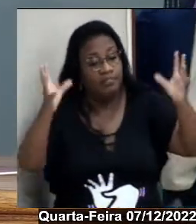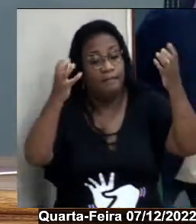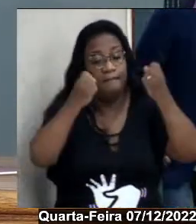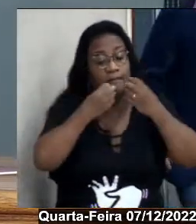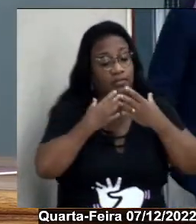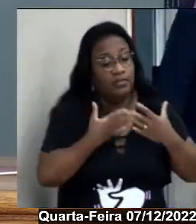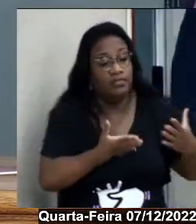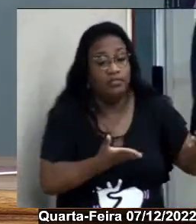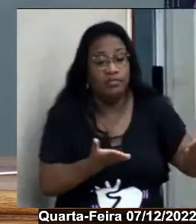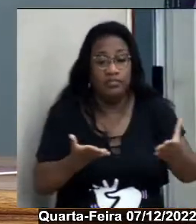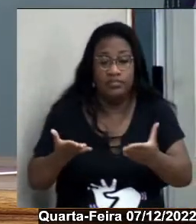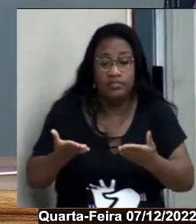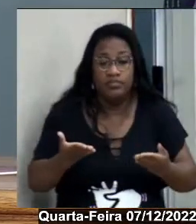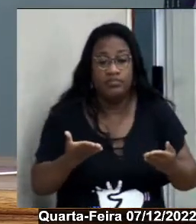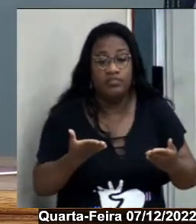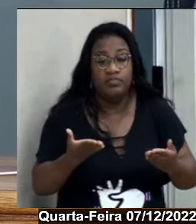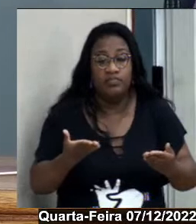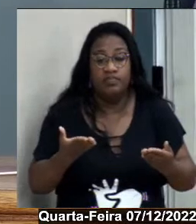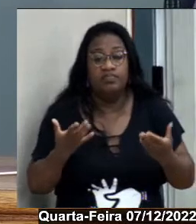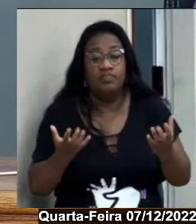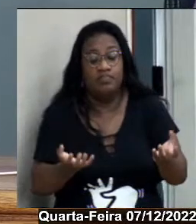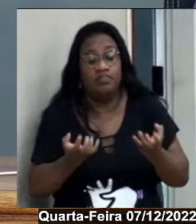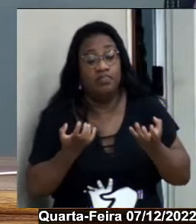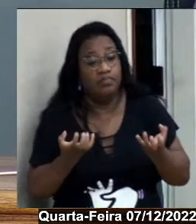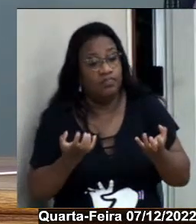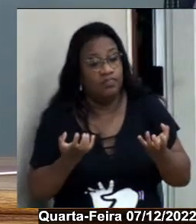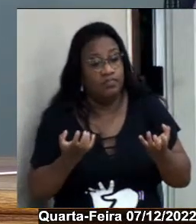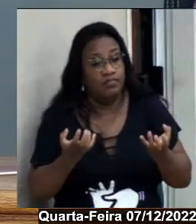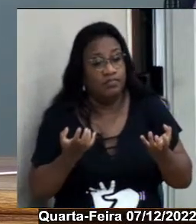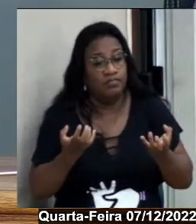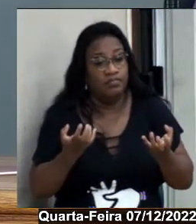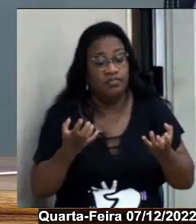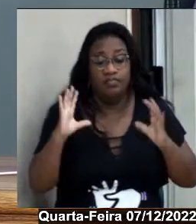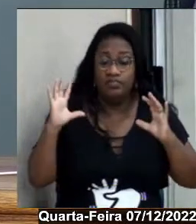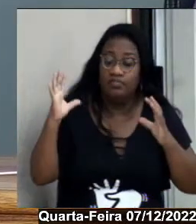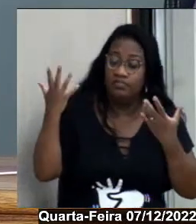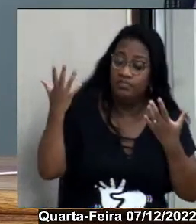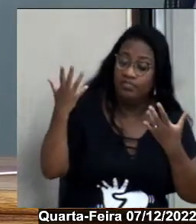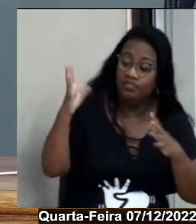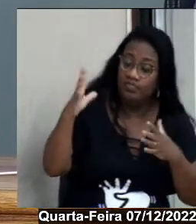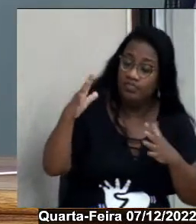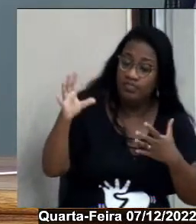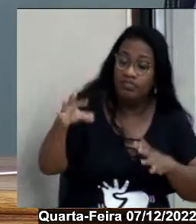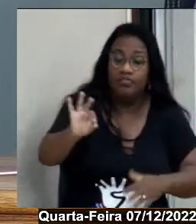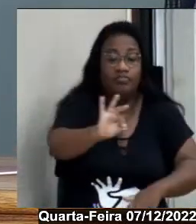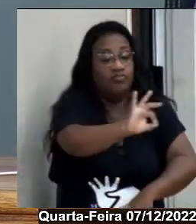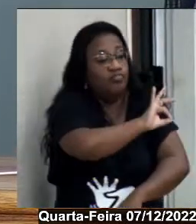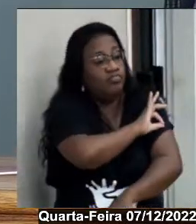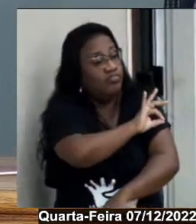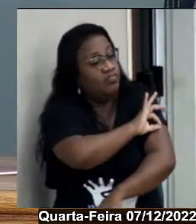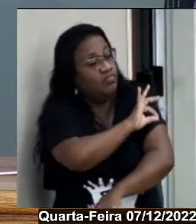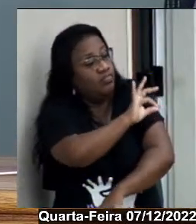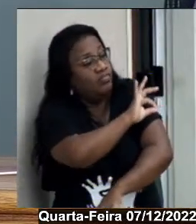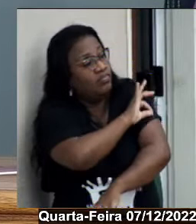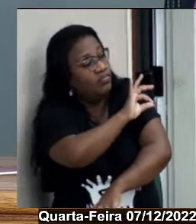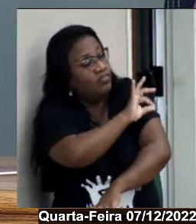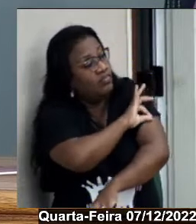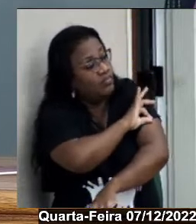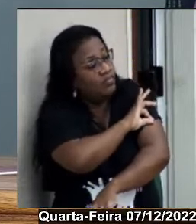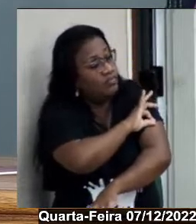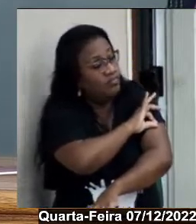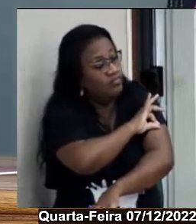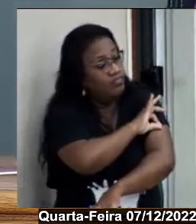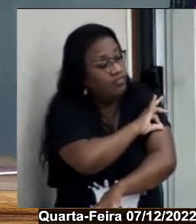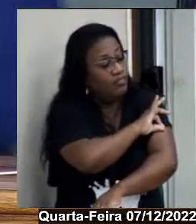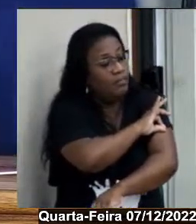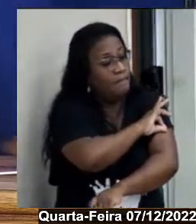festa, será bem-vindo. Quero também aqui parabenizar o nosso prefeito, que mais um ano aí